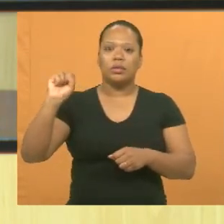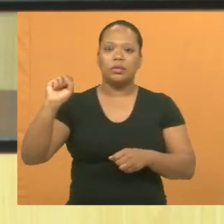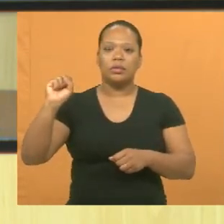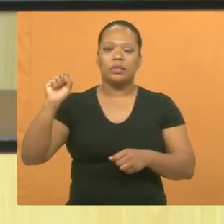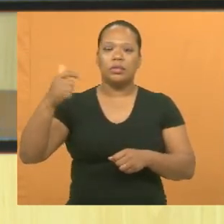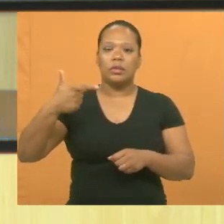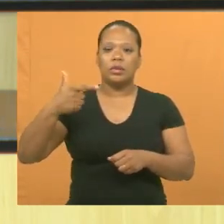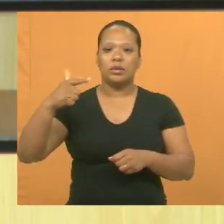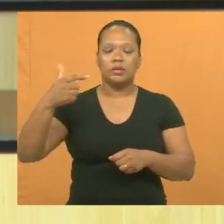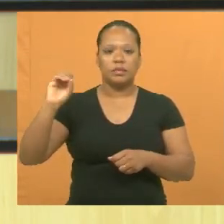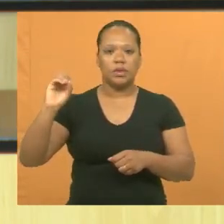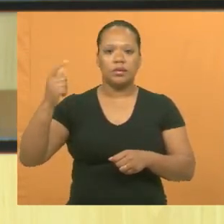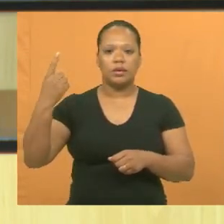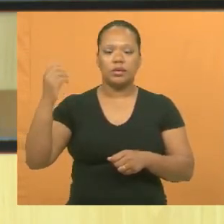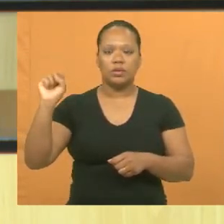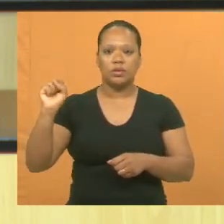Ponciano.